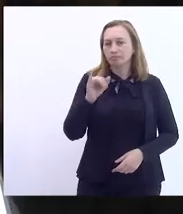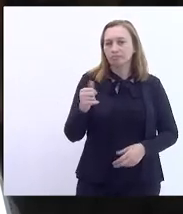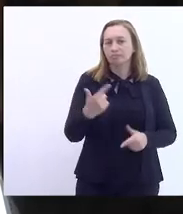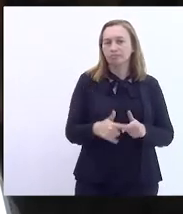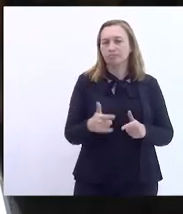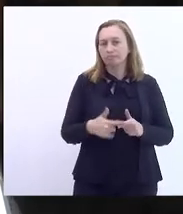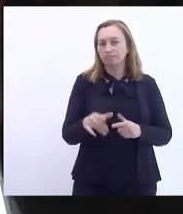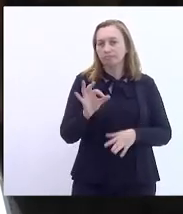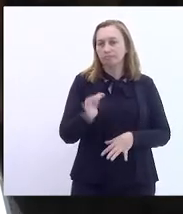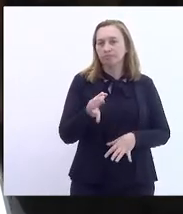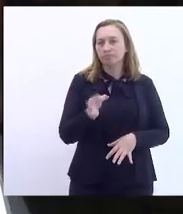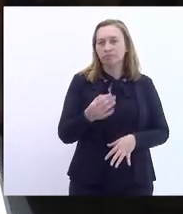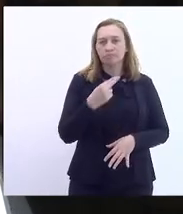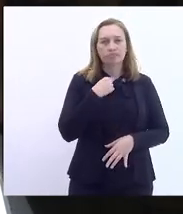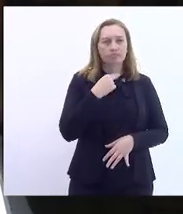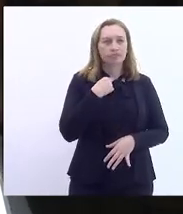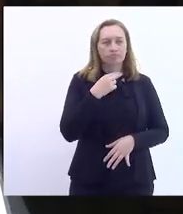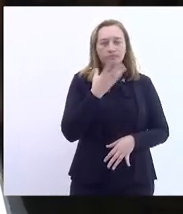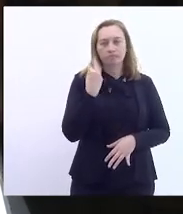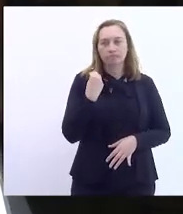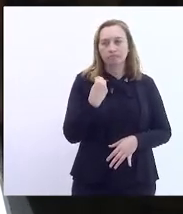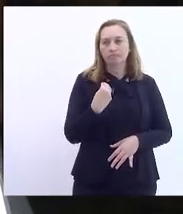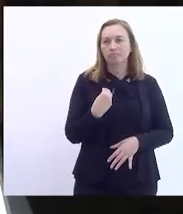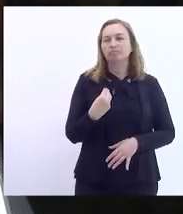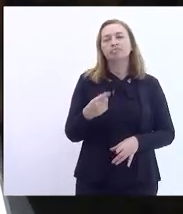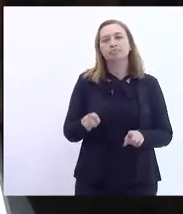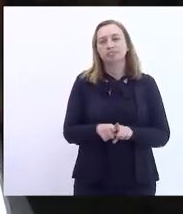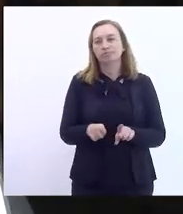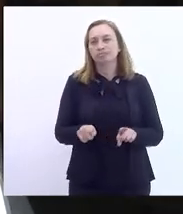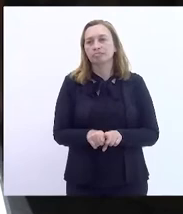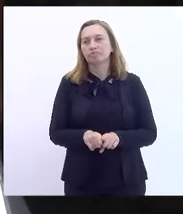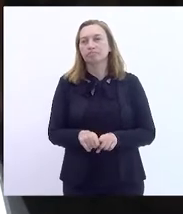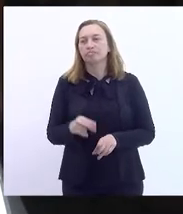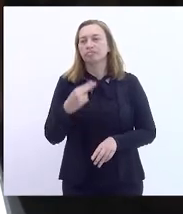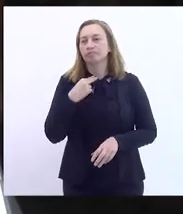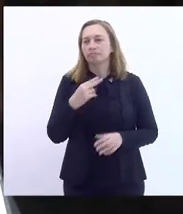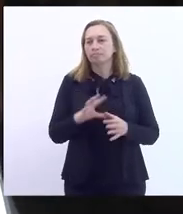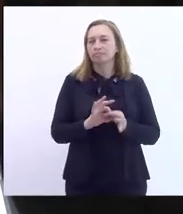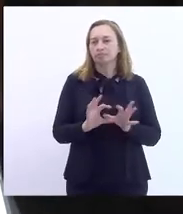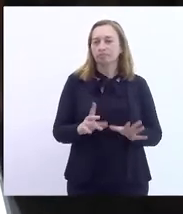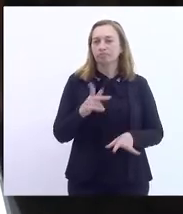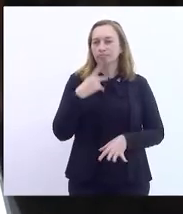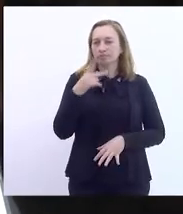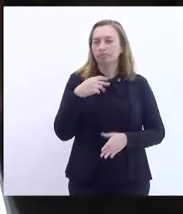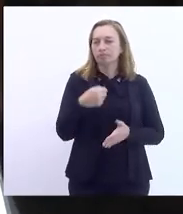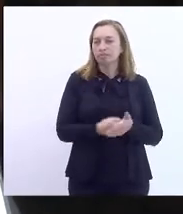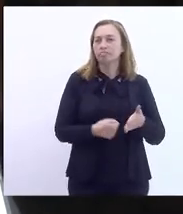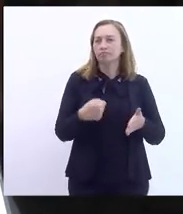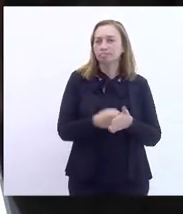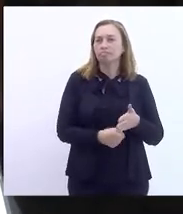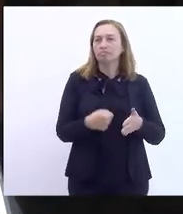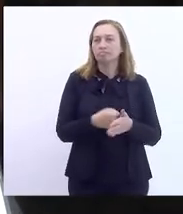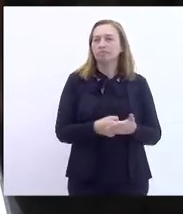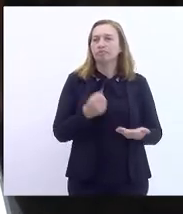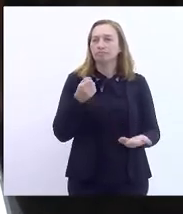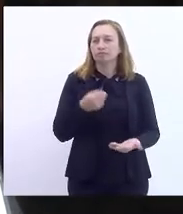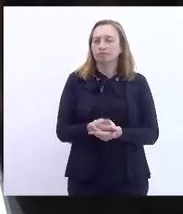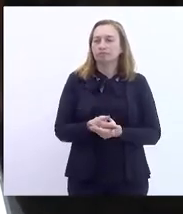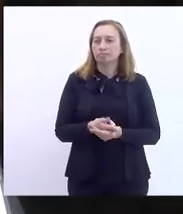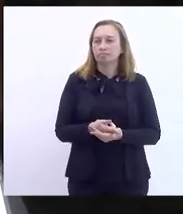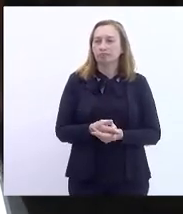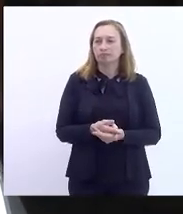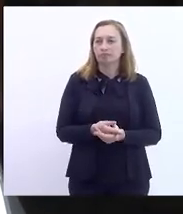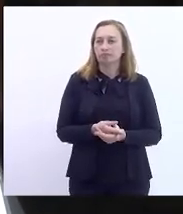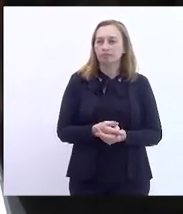problema o que não pode ser negligenciado E aí também não posso deixar de mencionar a luta pelo pagamento das